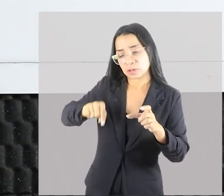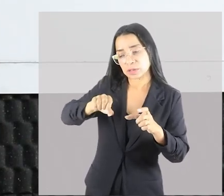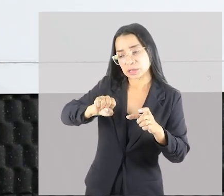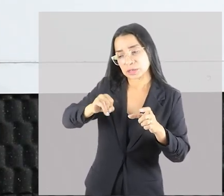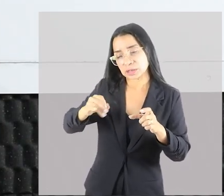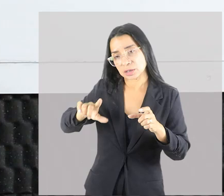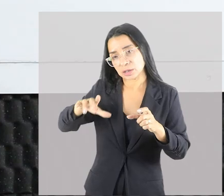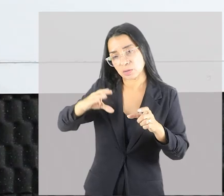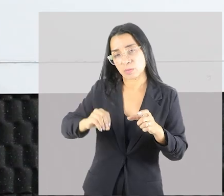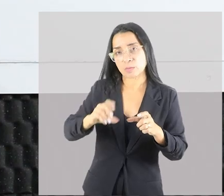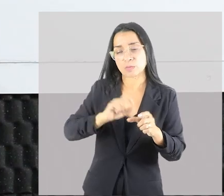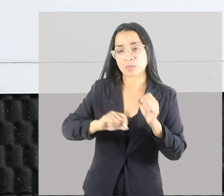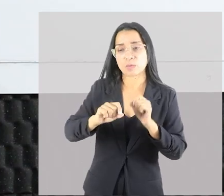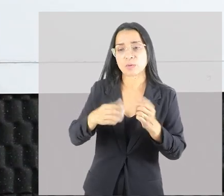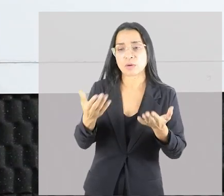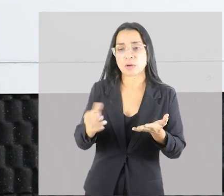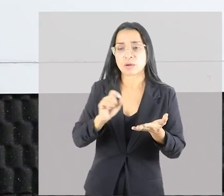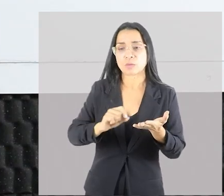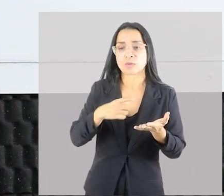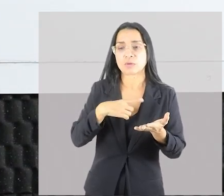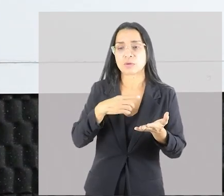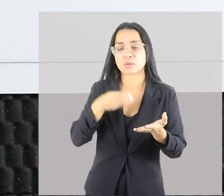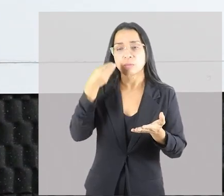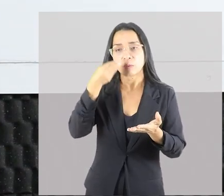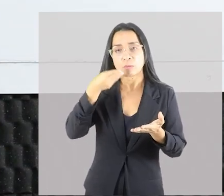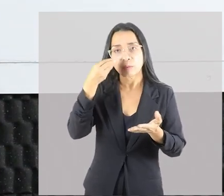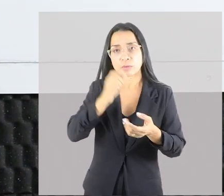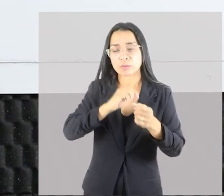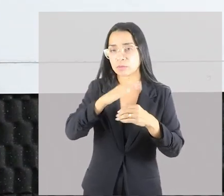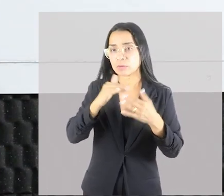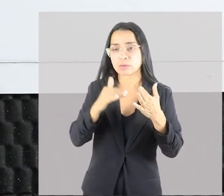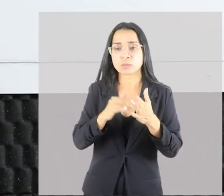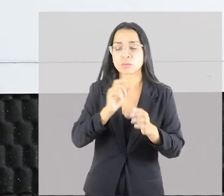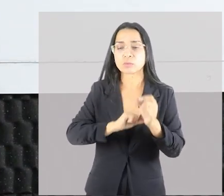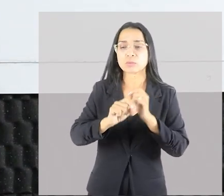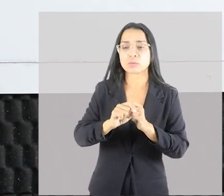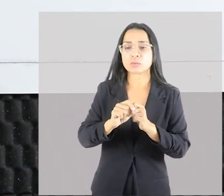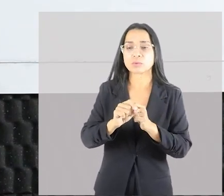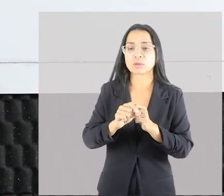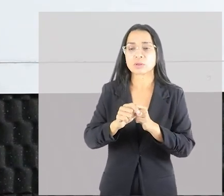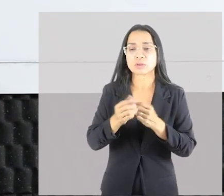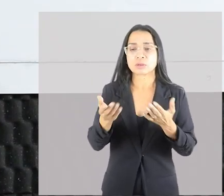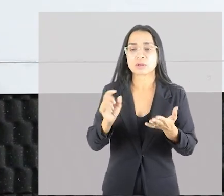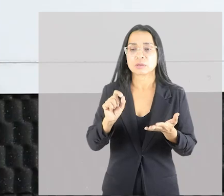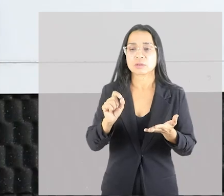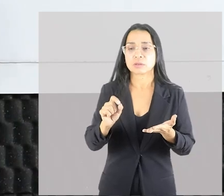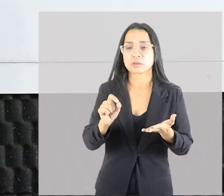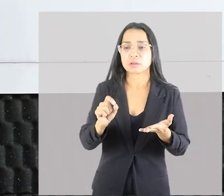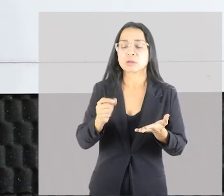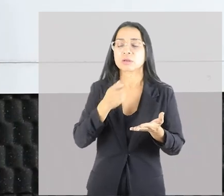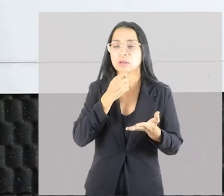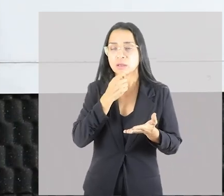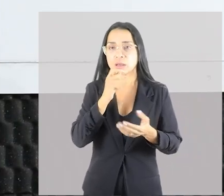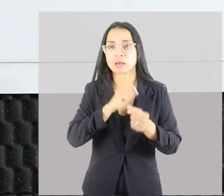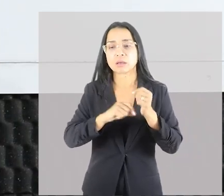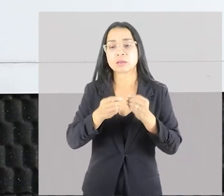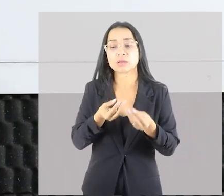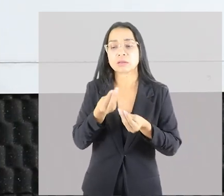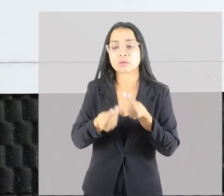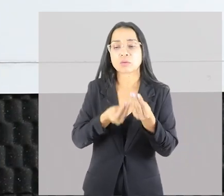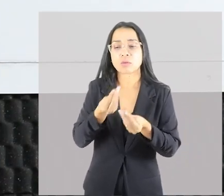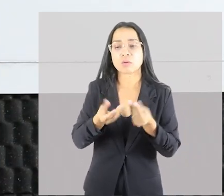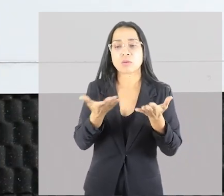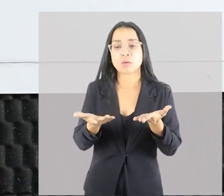né, que a gente fala, que é quando a gente testa, né, todas esses experimentos ainda, né, de maneira